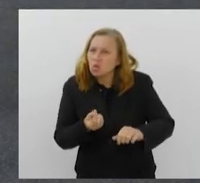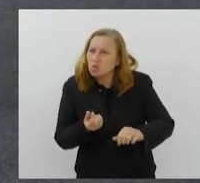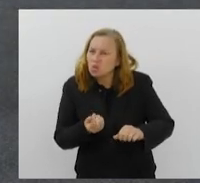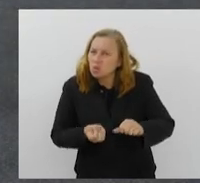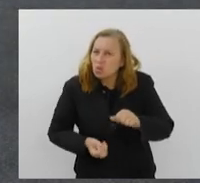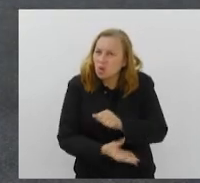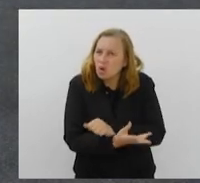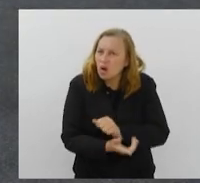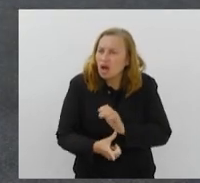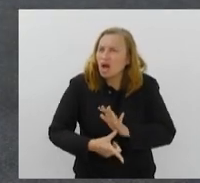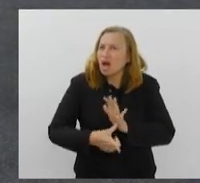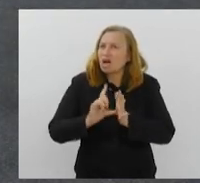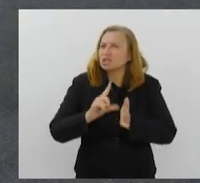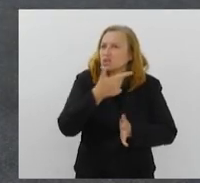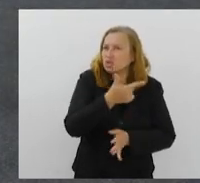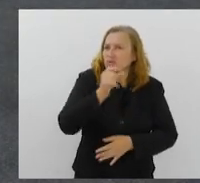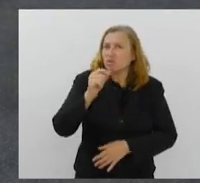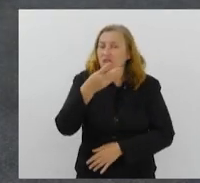antes de 2024?